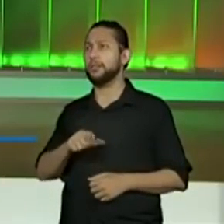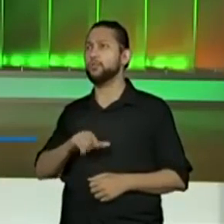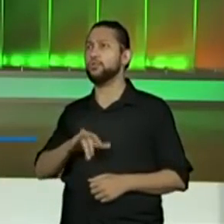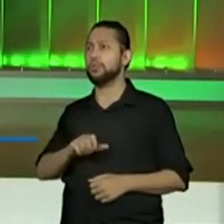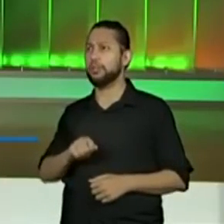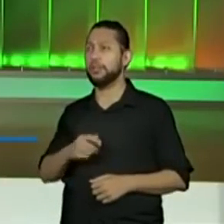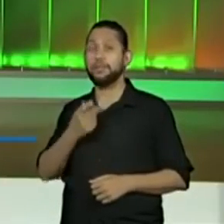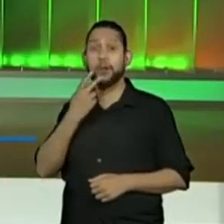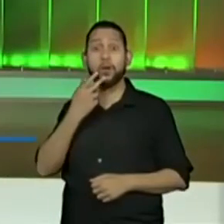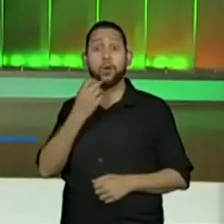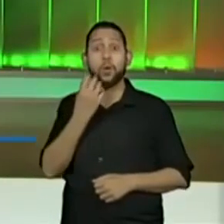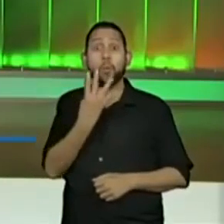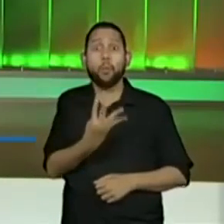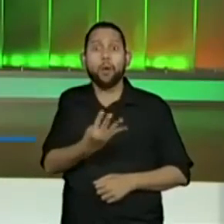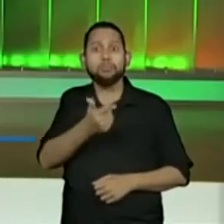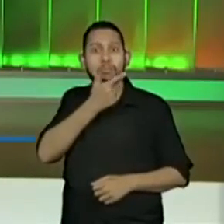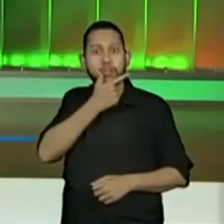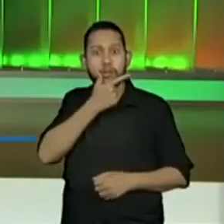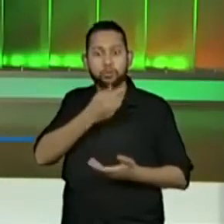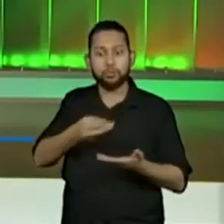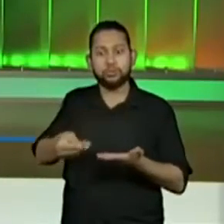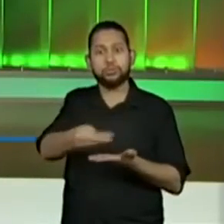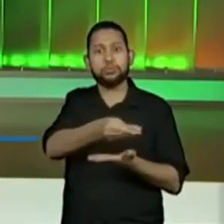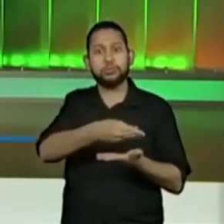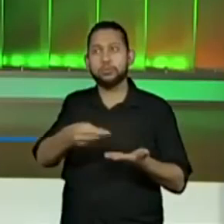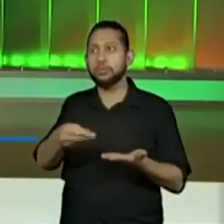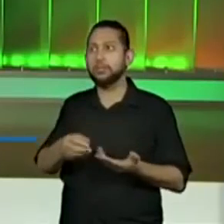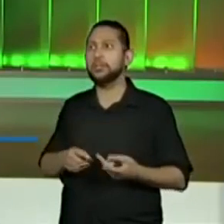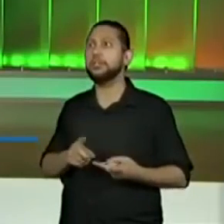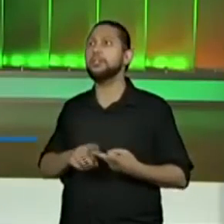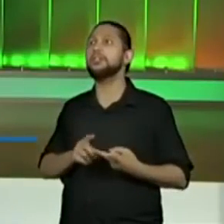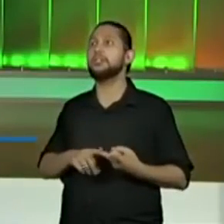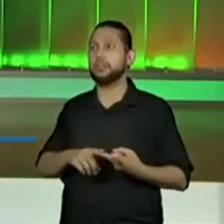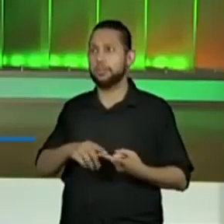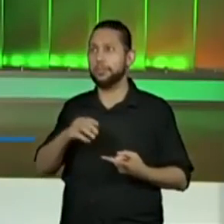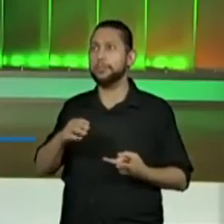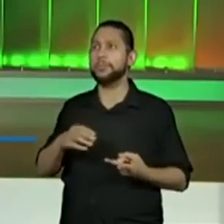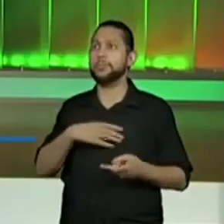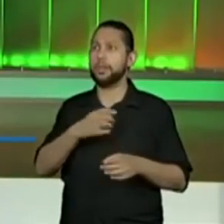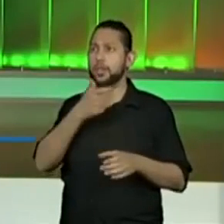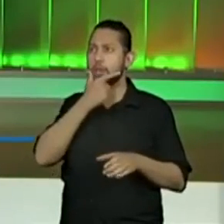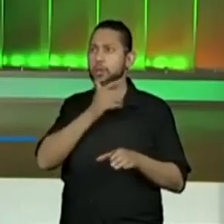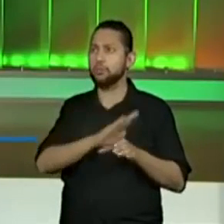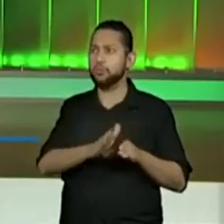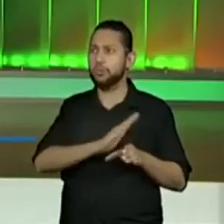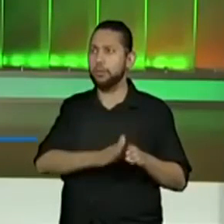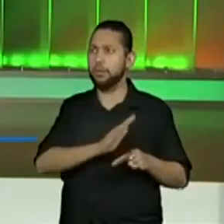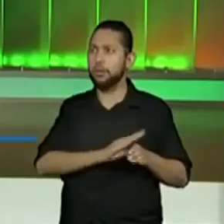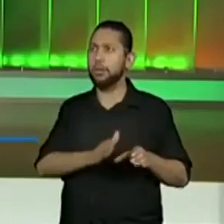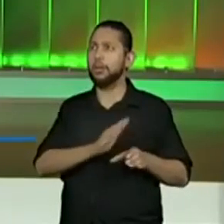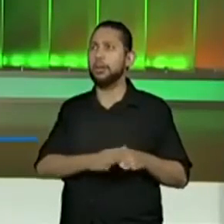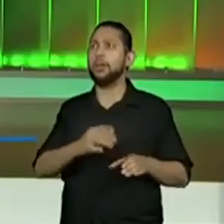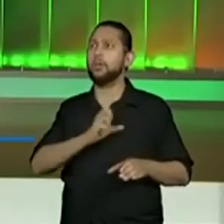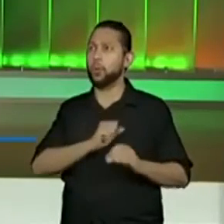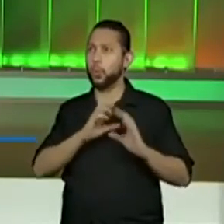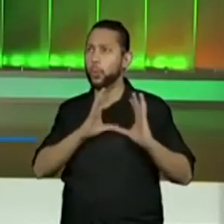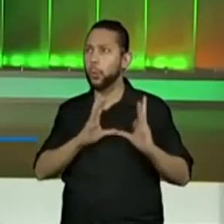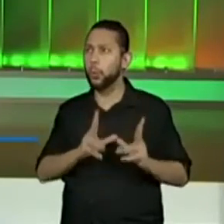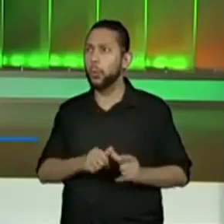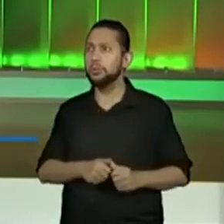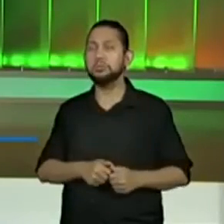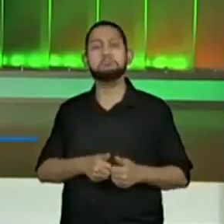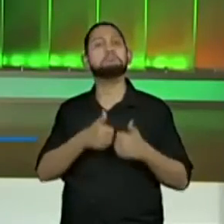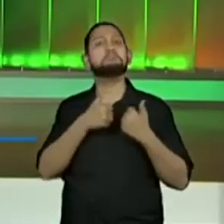gosta de pizza de quatro queijos pizza de mussarela a pro Natália disse que gosta de todas